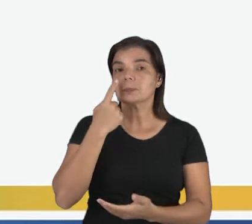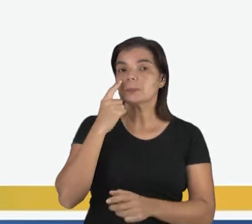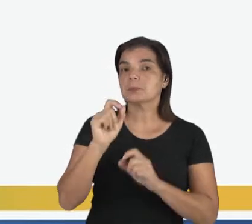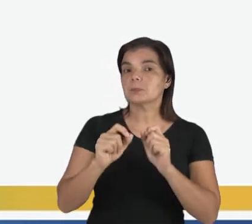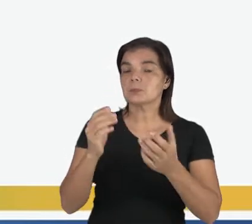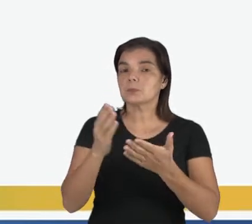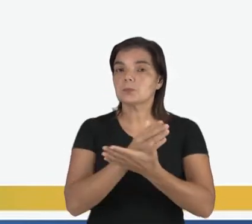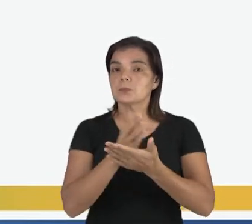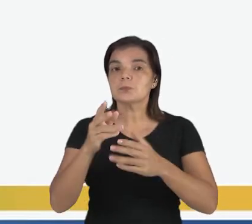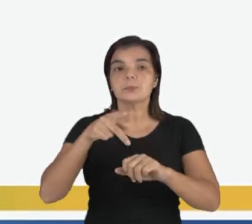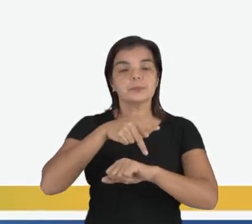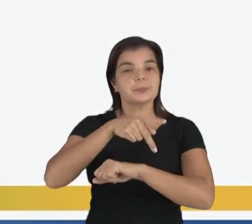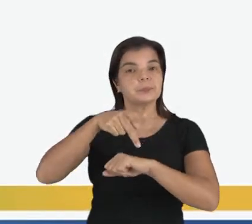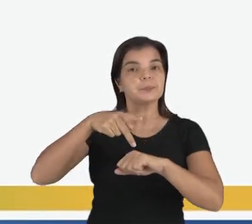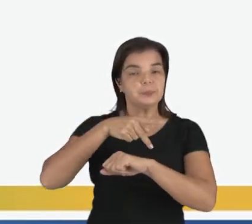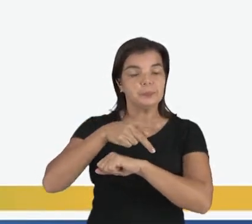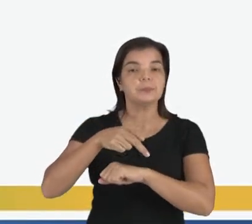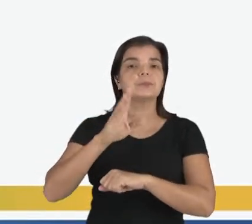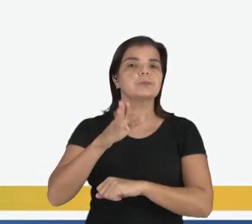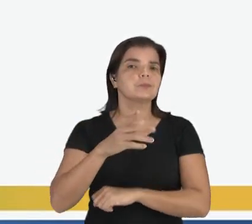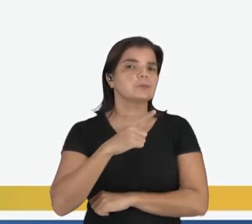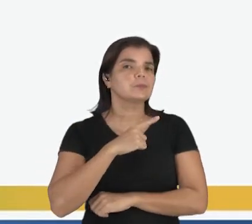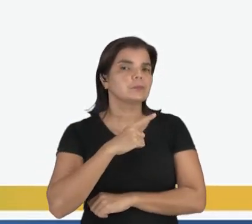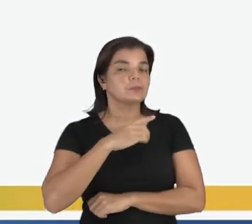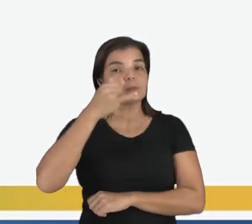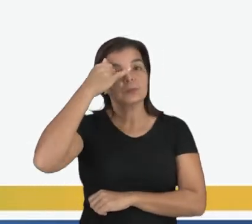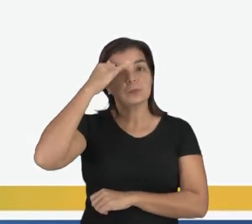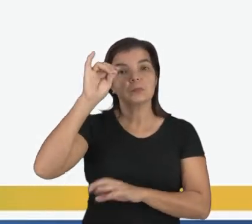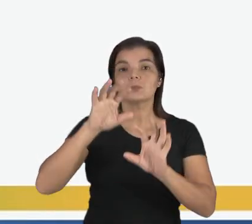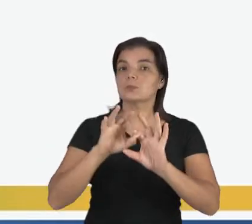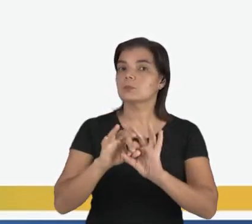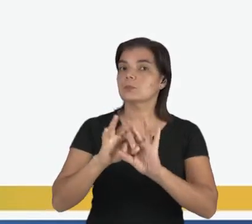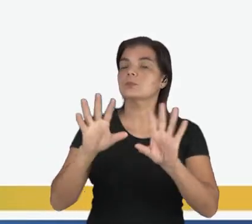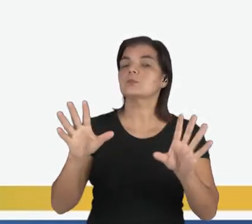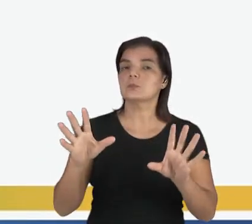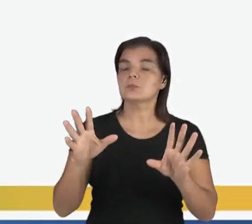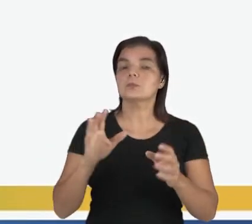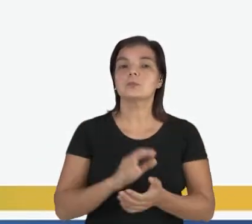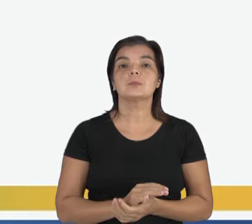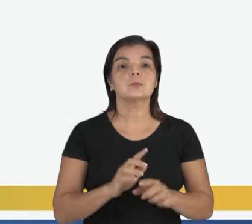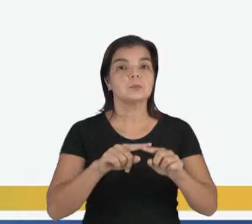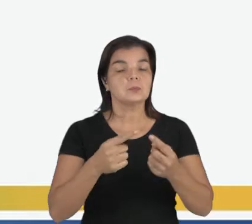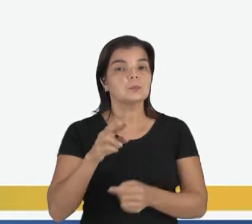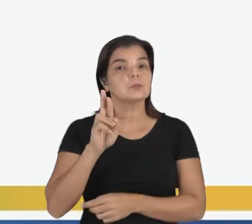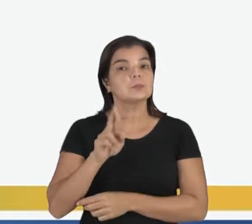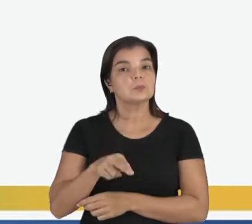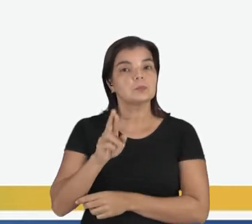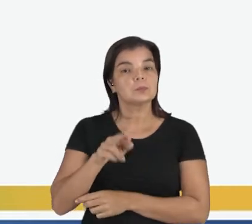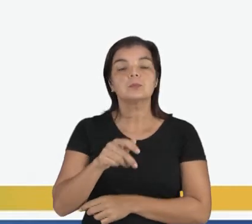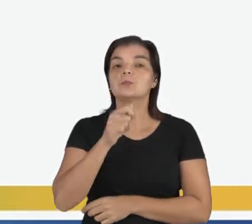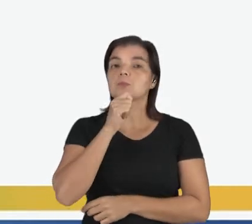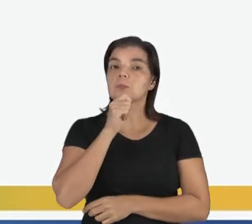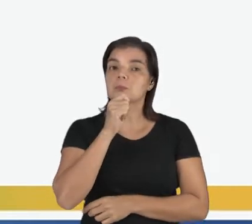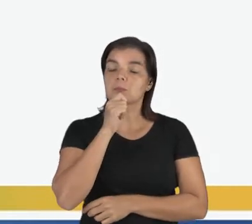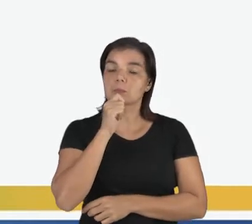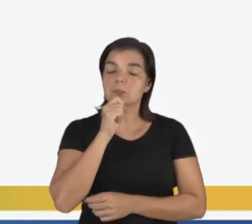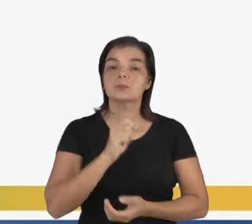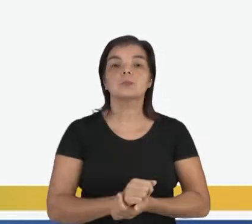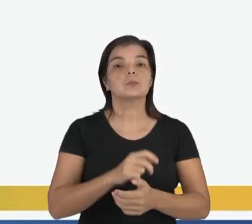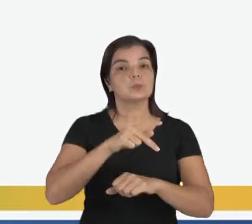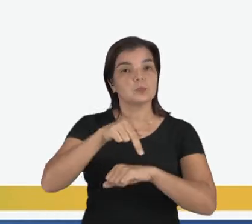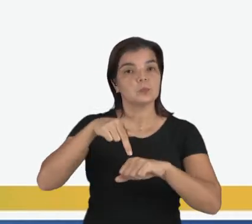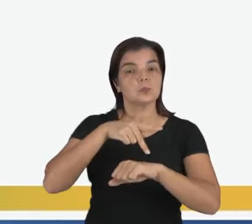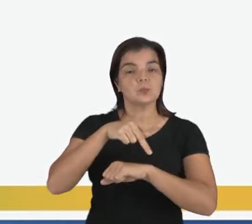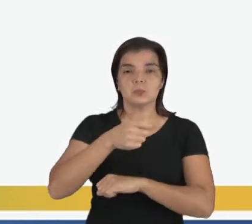que em alguns países, né, a gente já tem algumas ideias mais liberais, né? Mas a Rússia, então, ela se torna, então, um